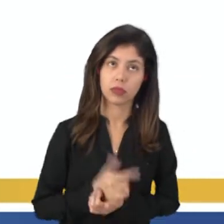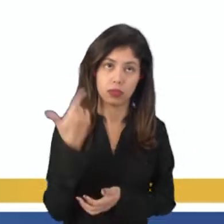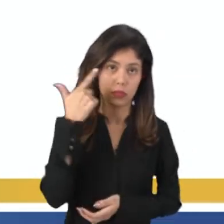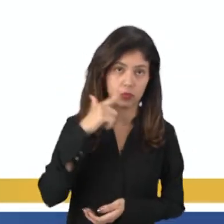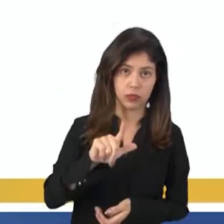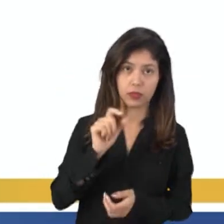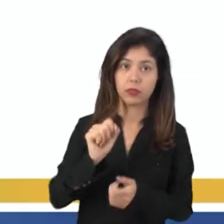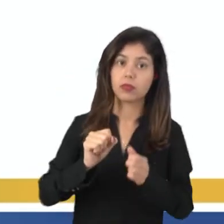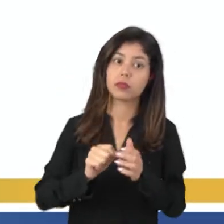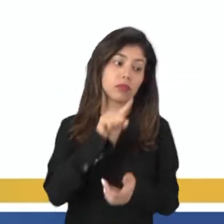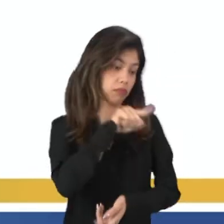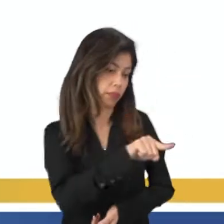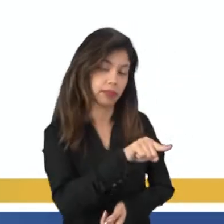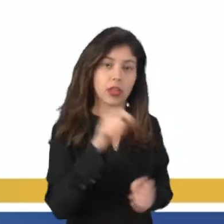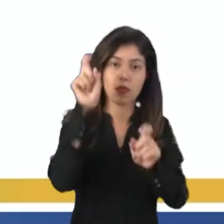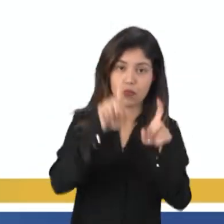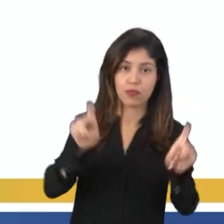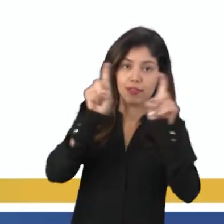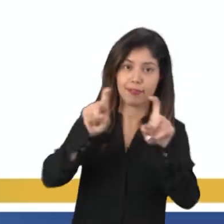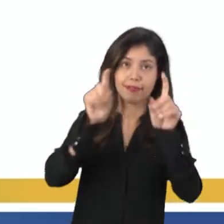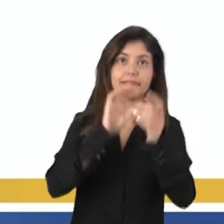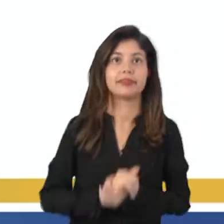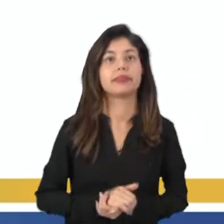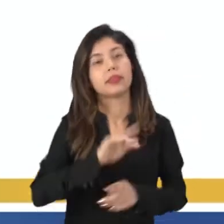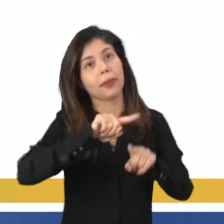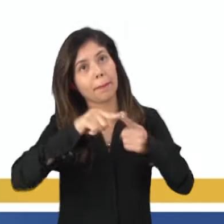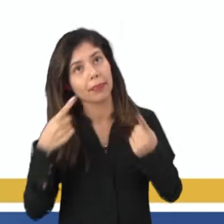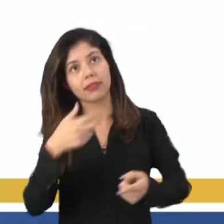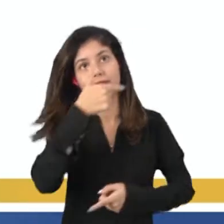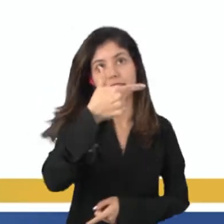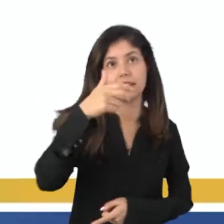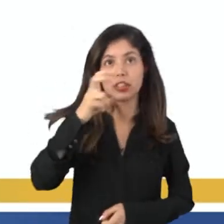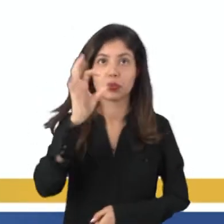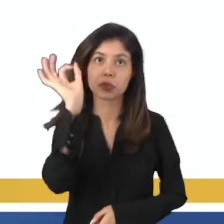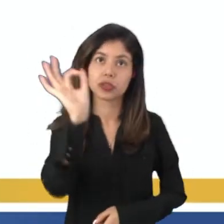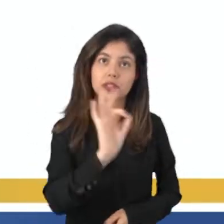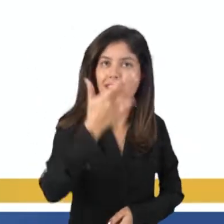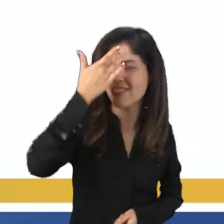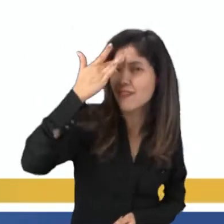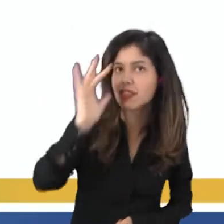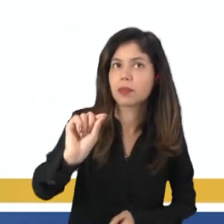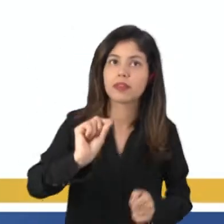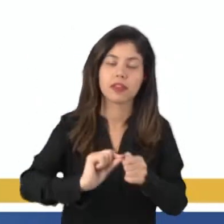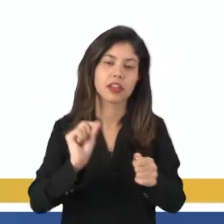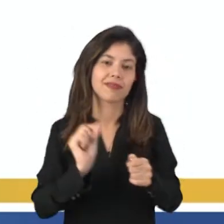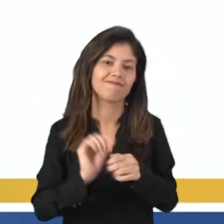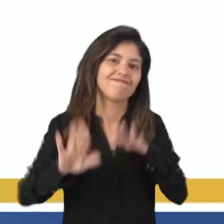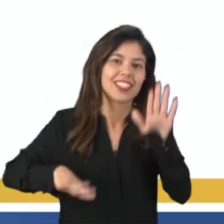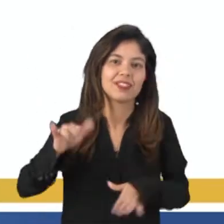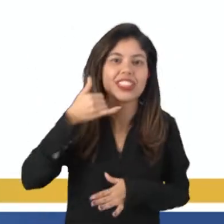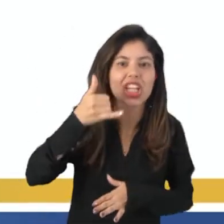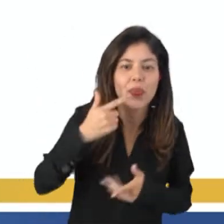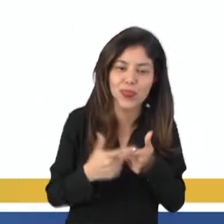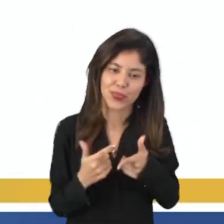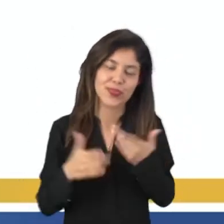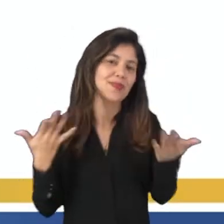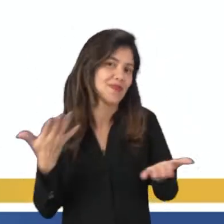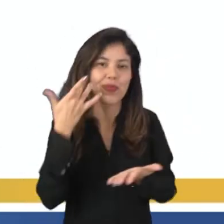62% consegue ligar o PC, mas 25% não sabe o que fazer em caso de